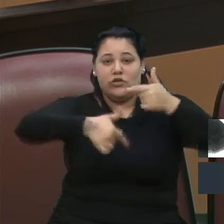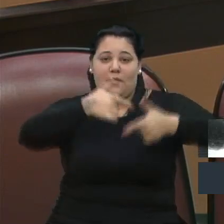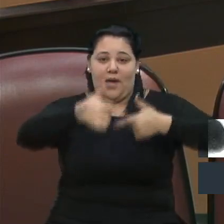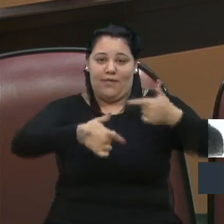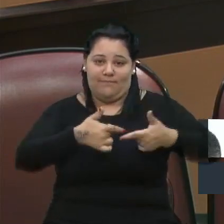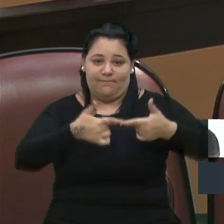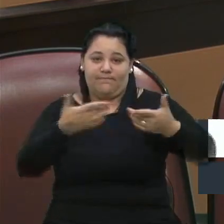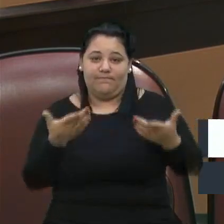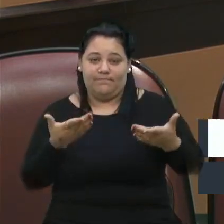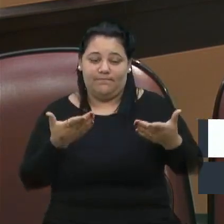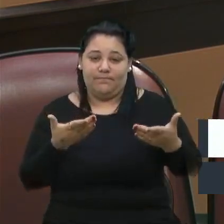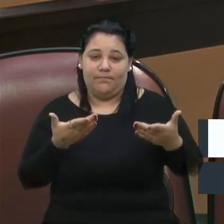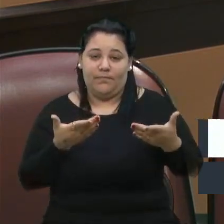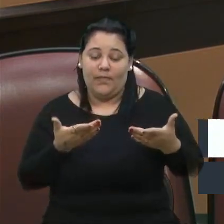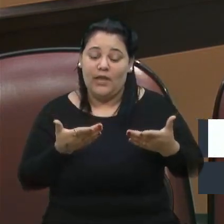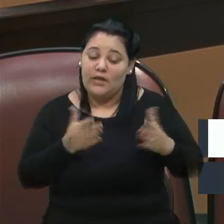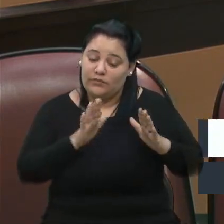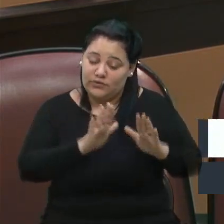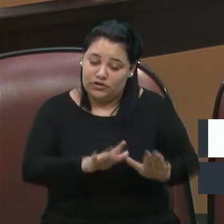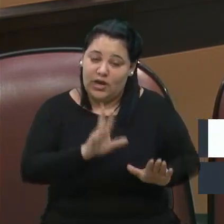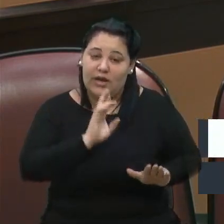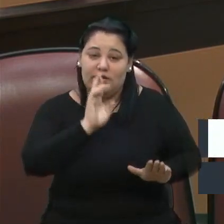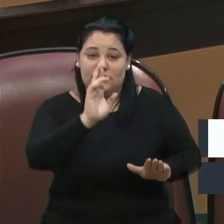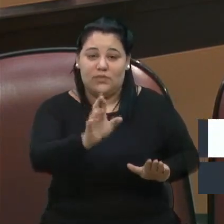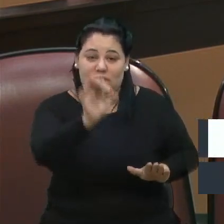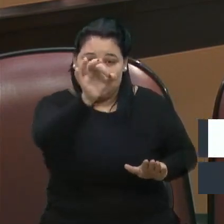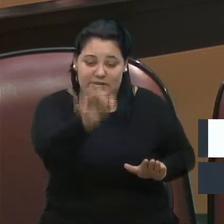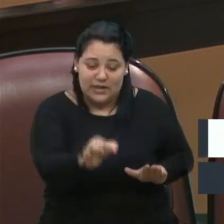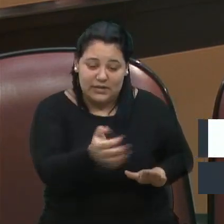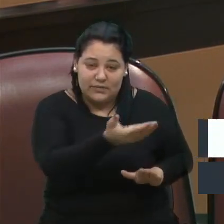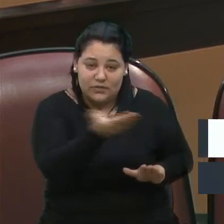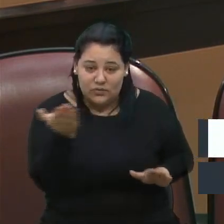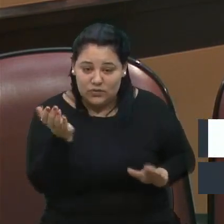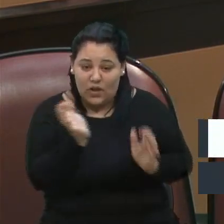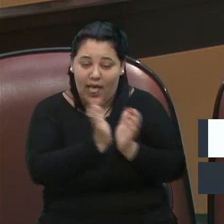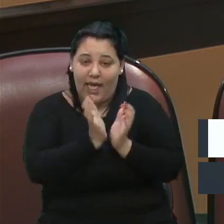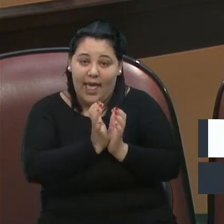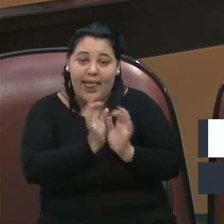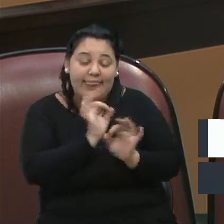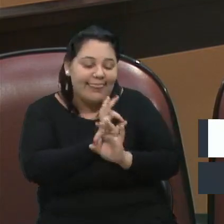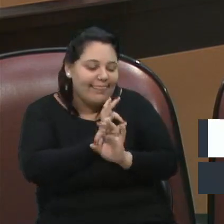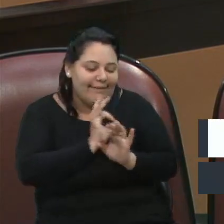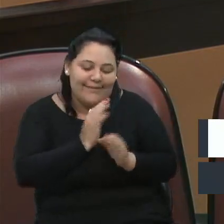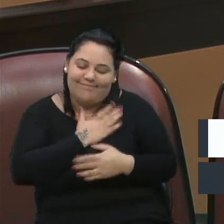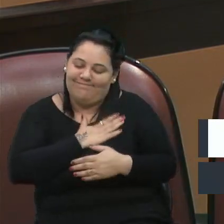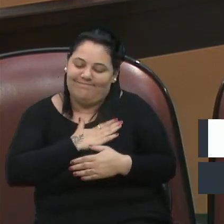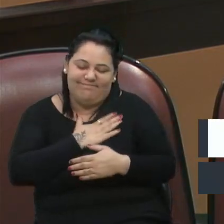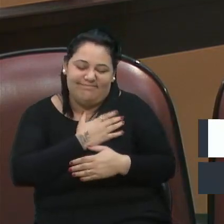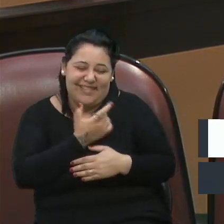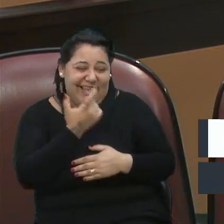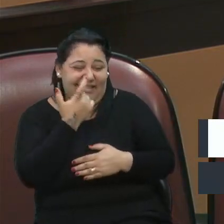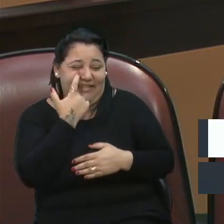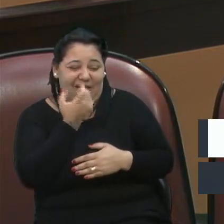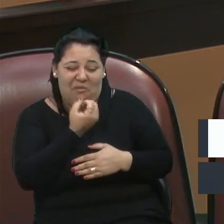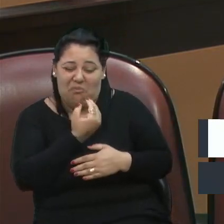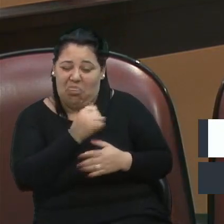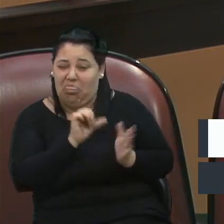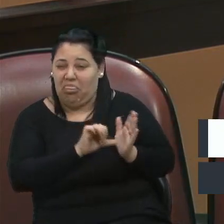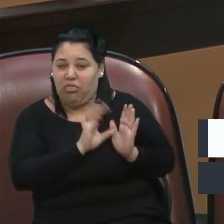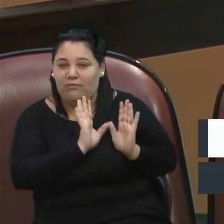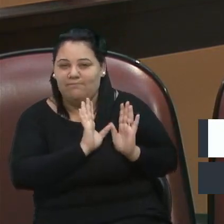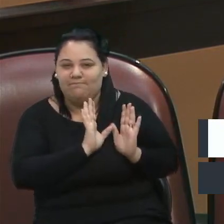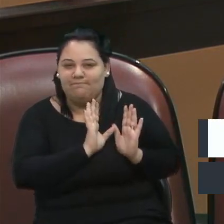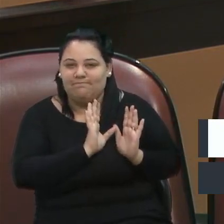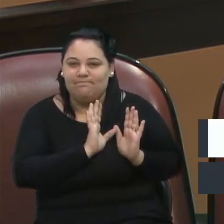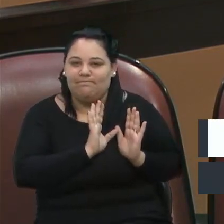essa é a resposta que eu queria deixar aqui para os colegas. Ninguém está satisfeito com aquilo que vê ali. Ninguém. Eu não